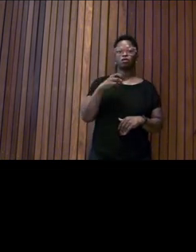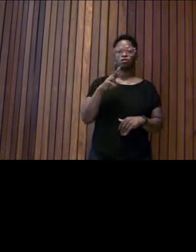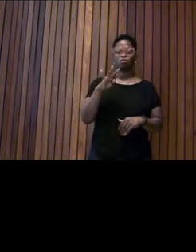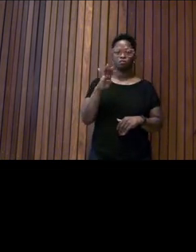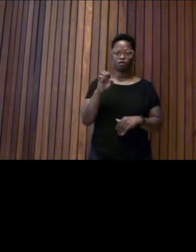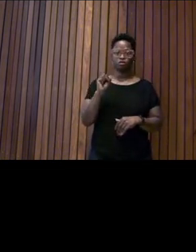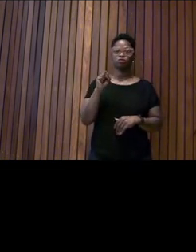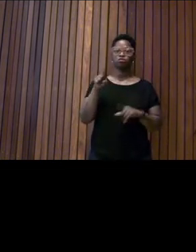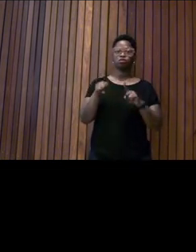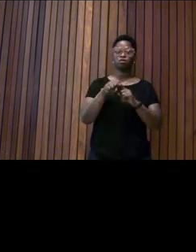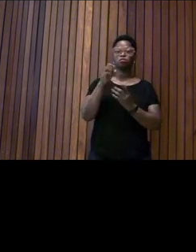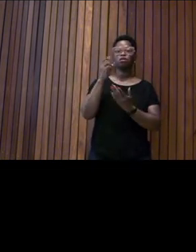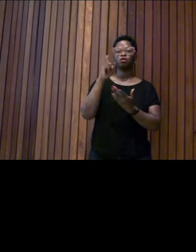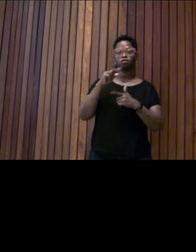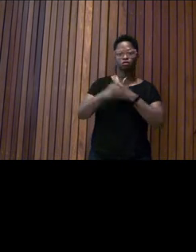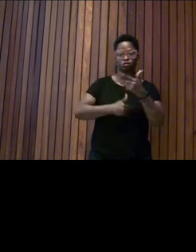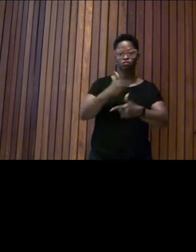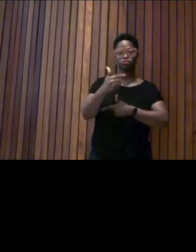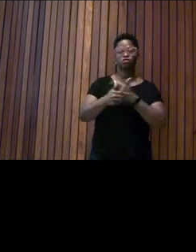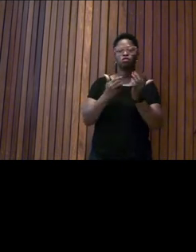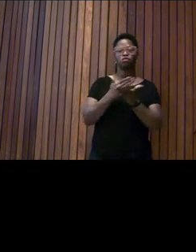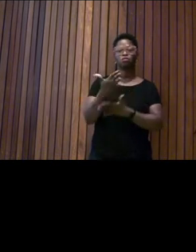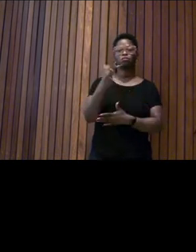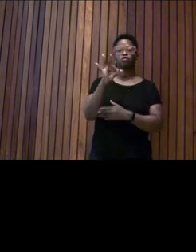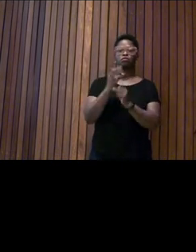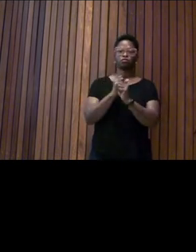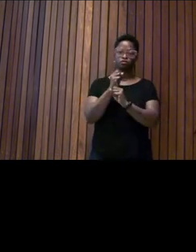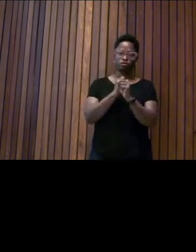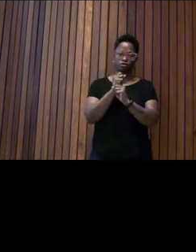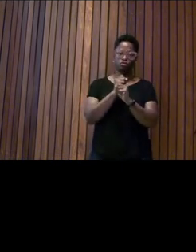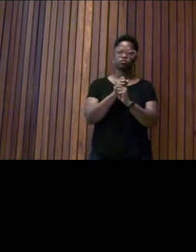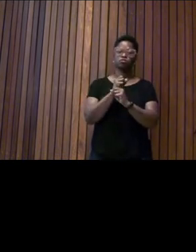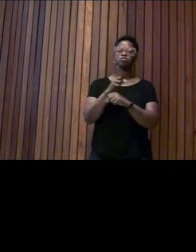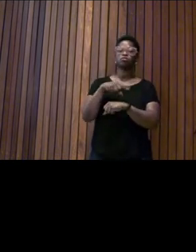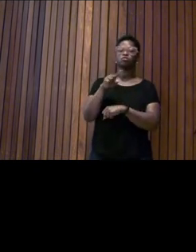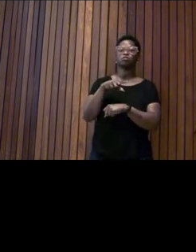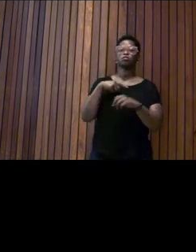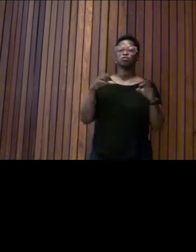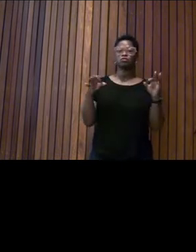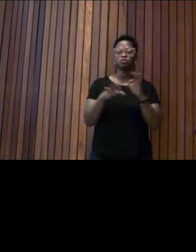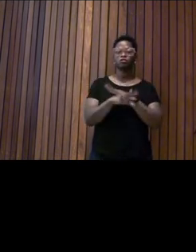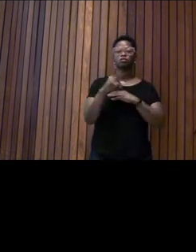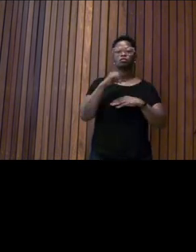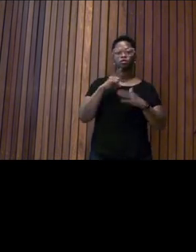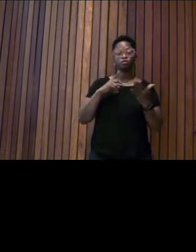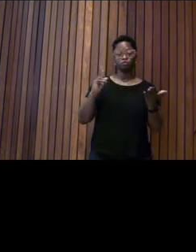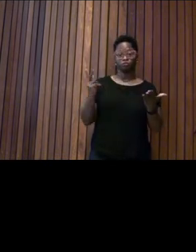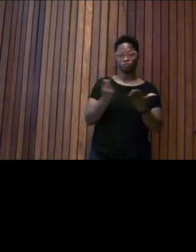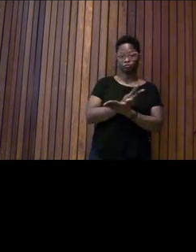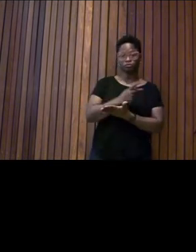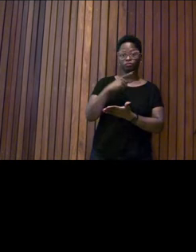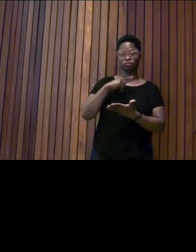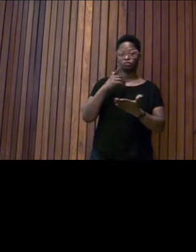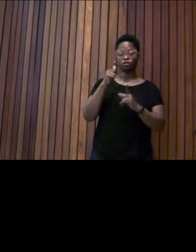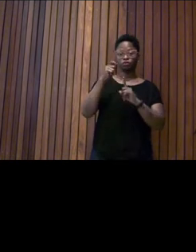né, que começa há 10 anos exatamente, né, a gente acabou de ter, né, inclusive uma sessão, né, há mais ou